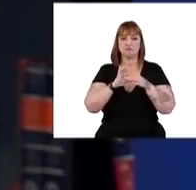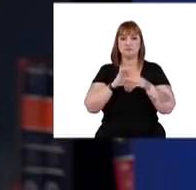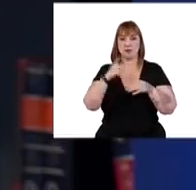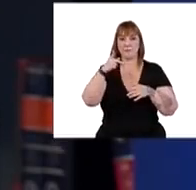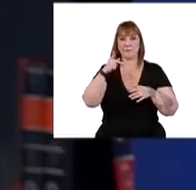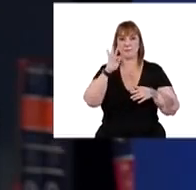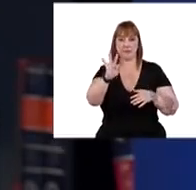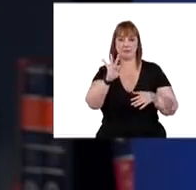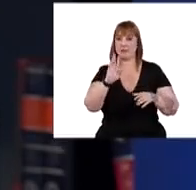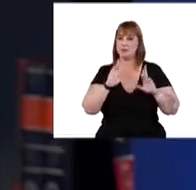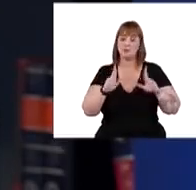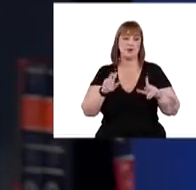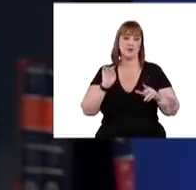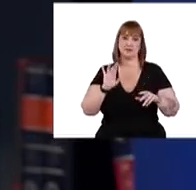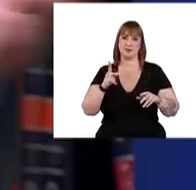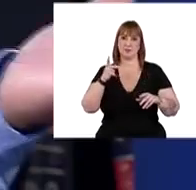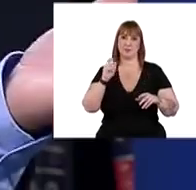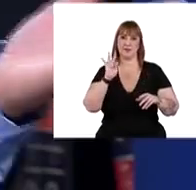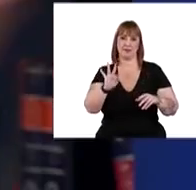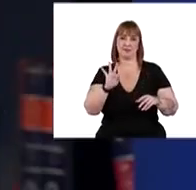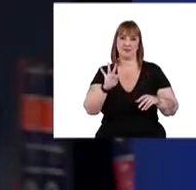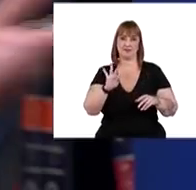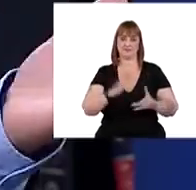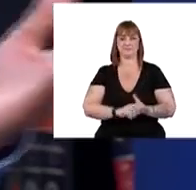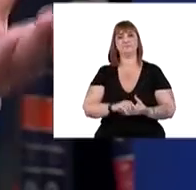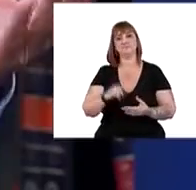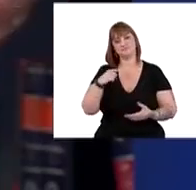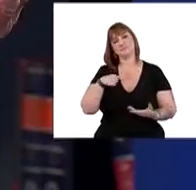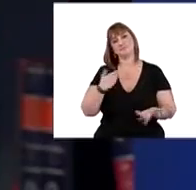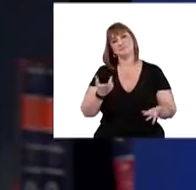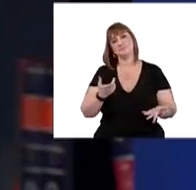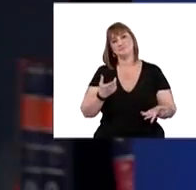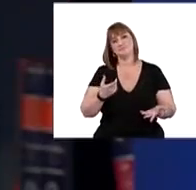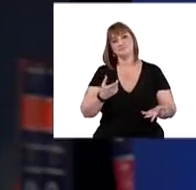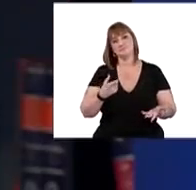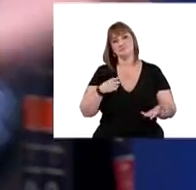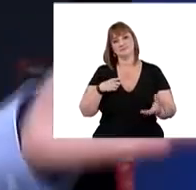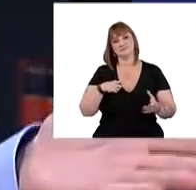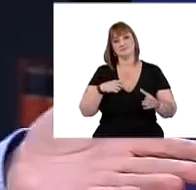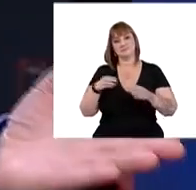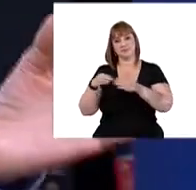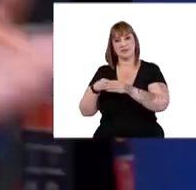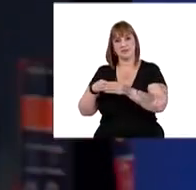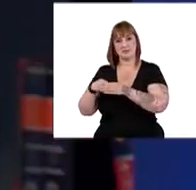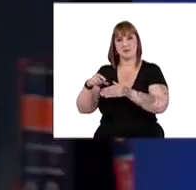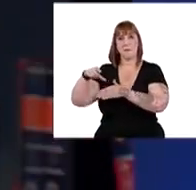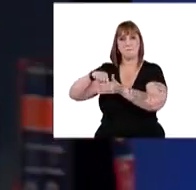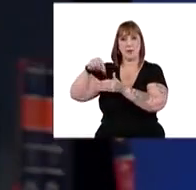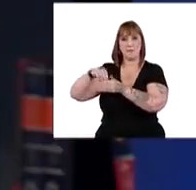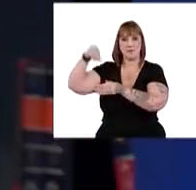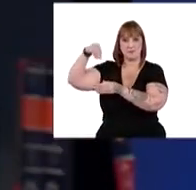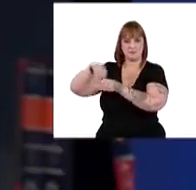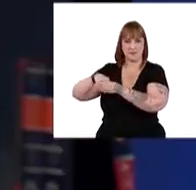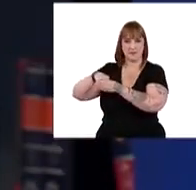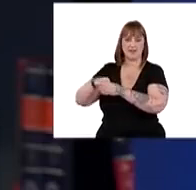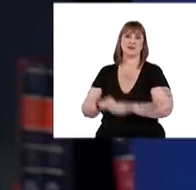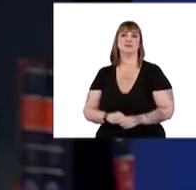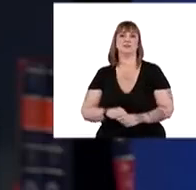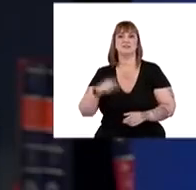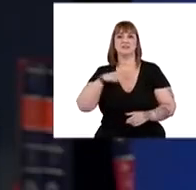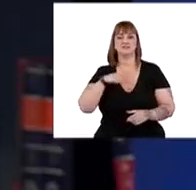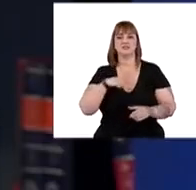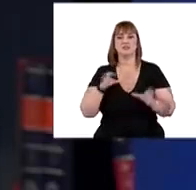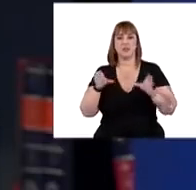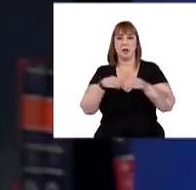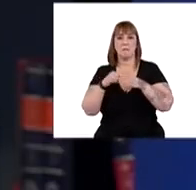é necessariamente o PT. Vamos conceder que lá tinha também o PMDB no meio, tinha os